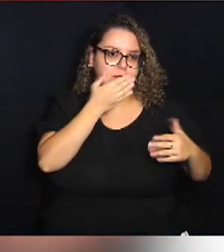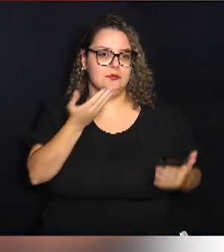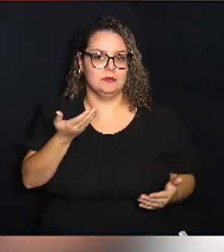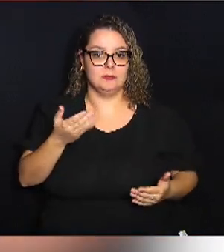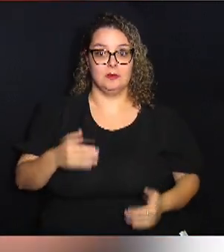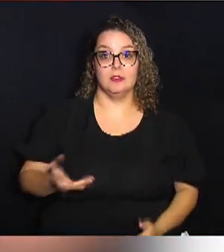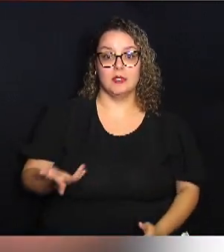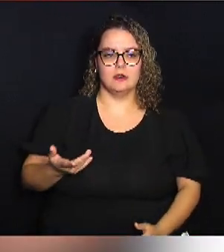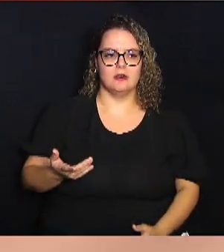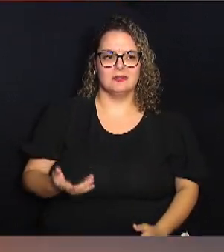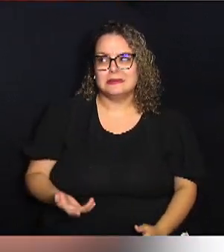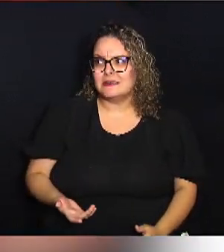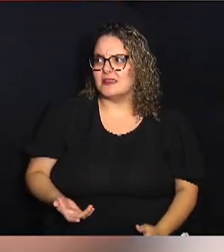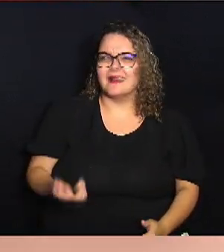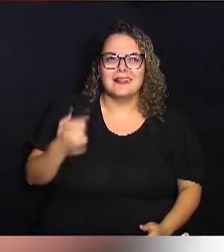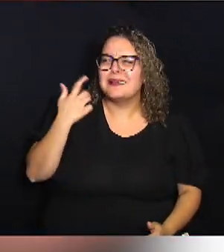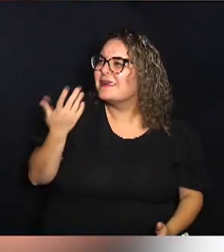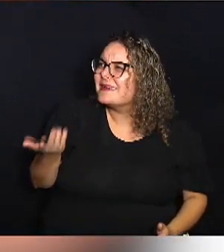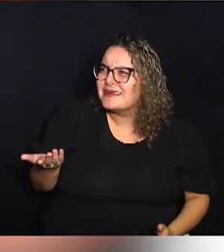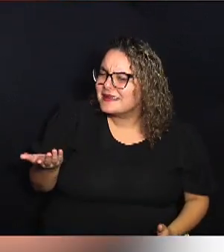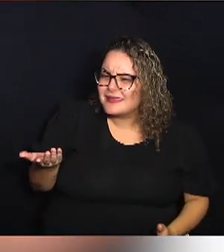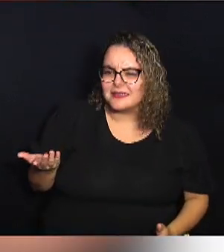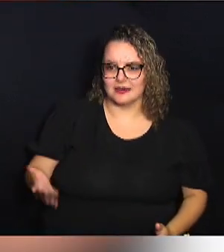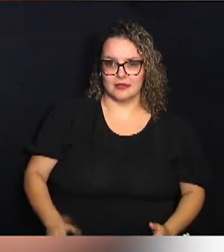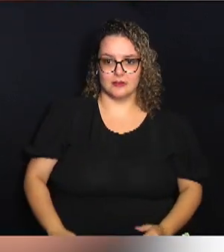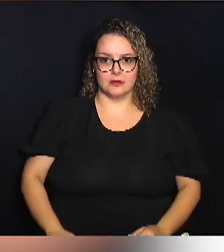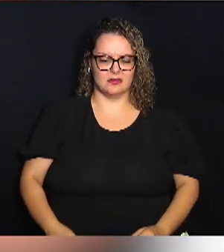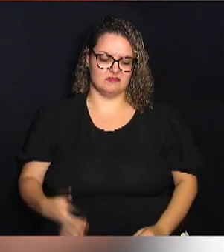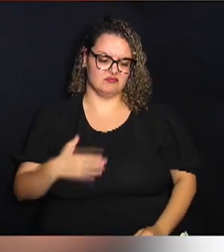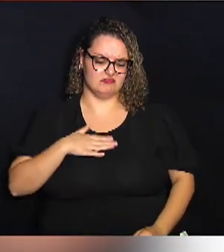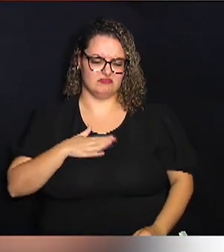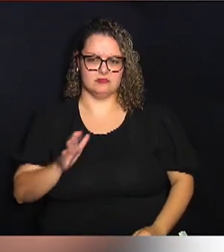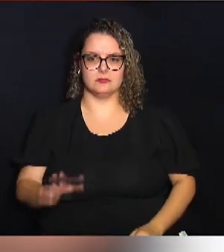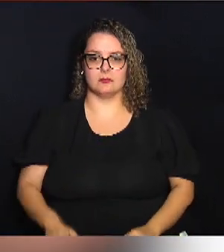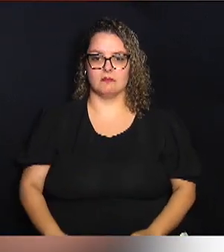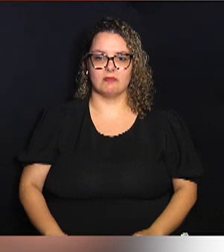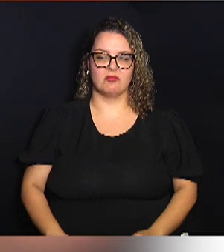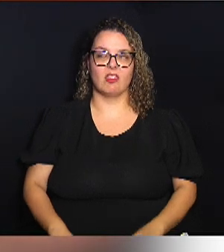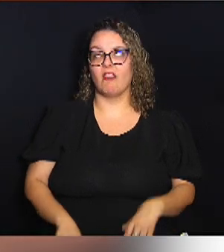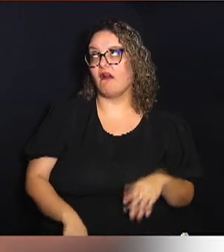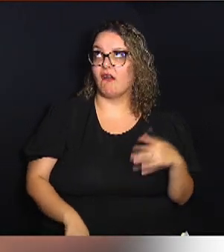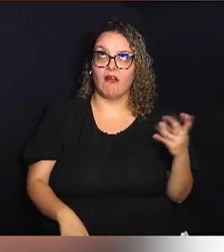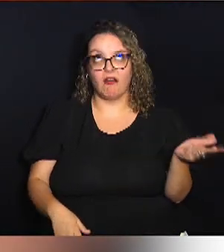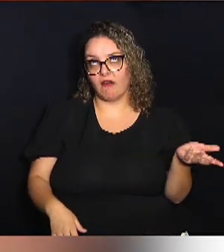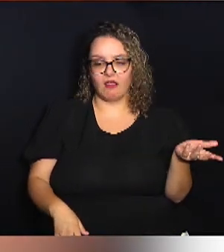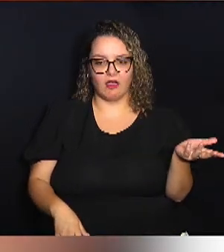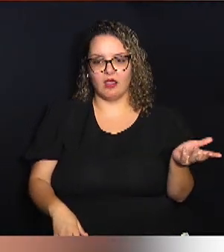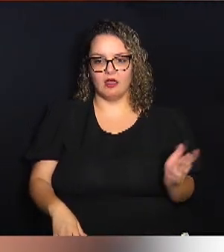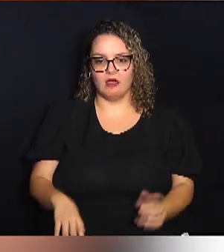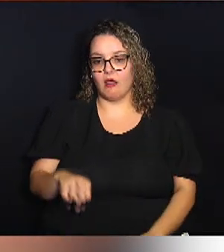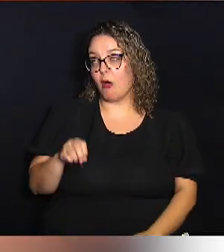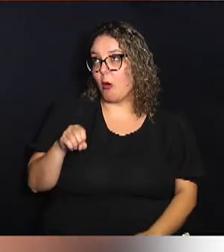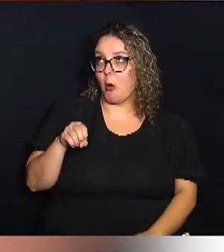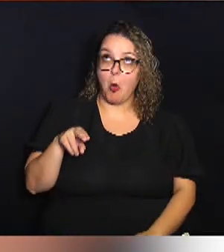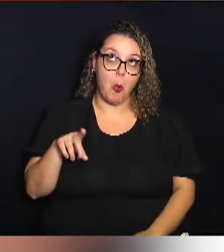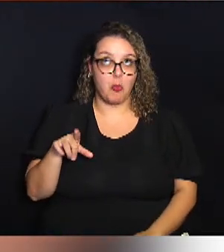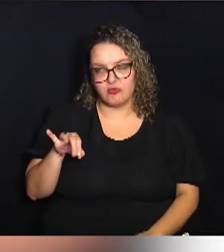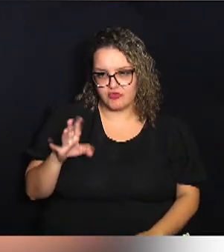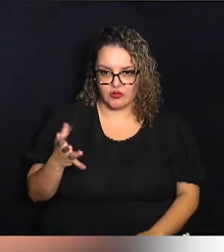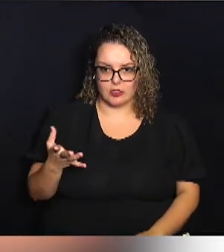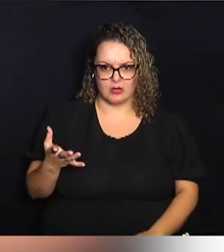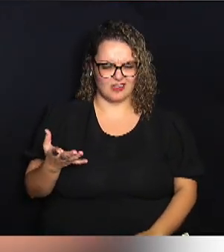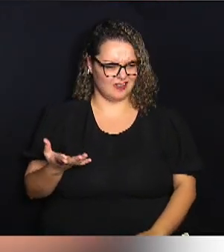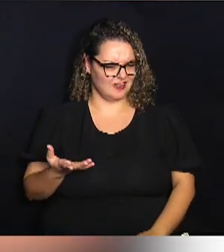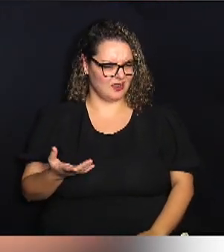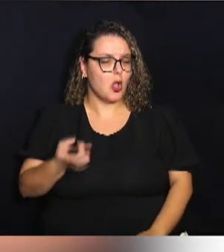Vai, entra. Agora, ela não gostou muito e falou: ai, old que tu fez isso. Mas é claro que eu não fiquei calado, eu respondi: